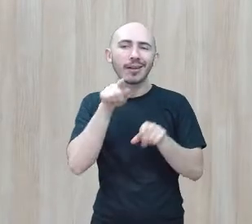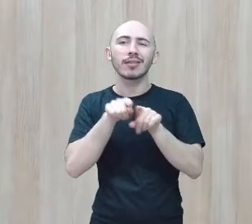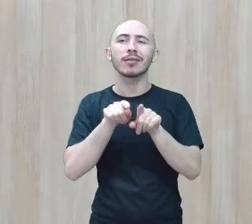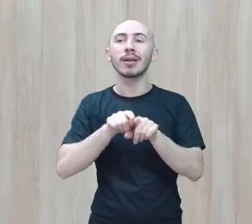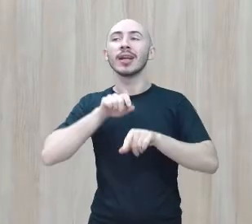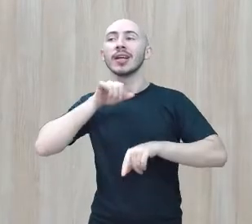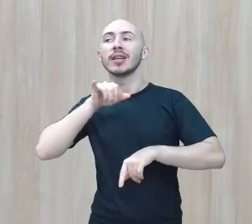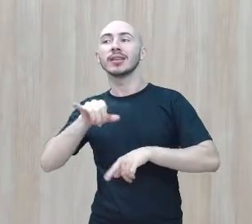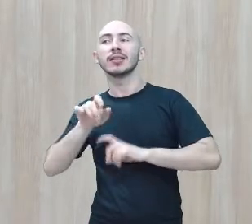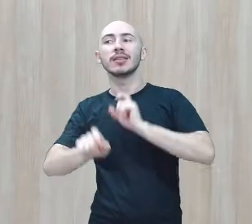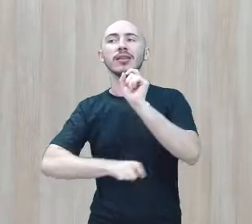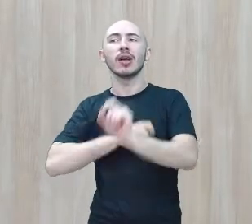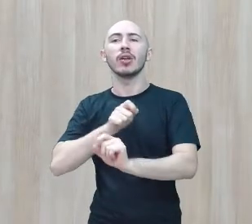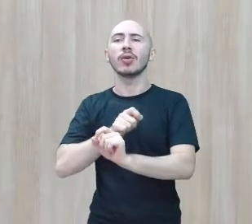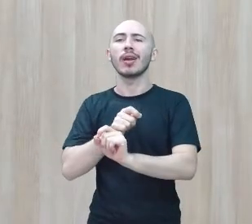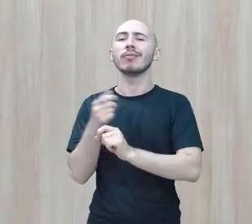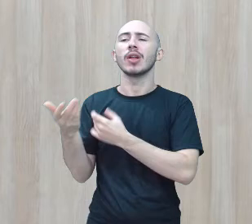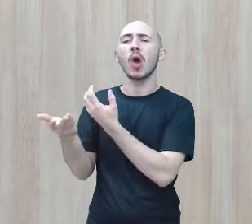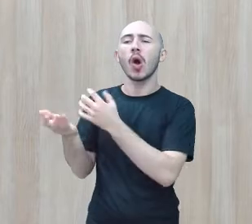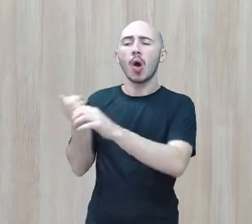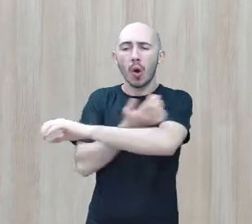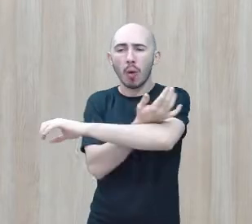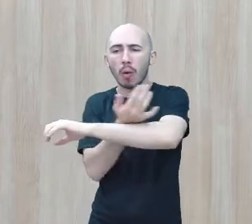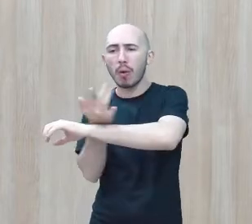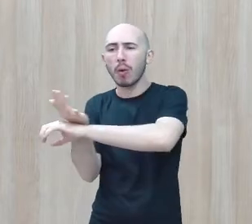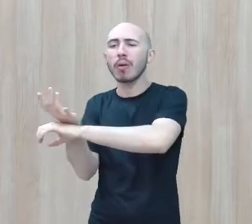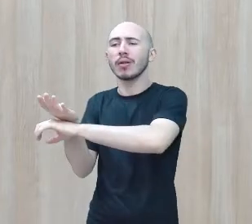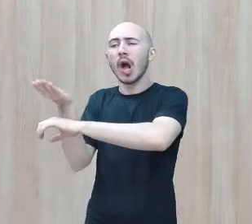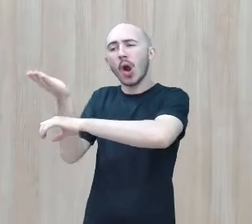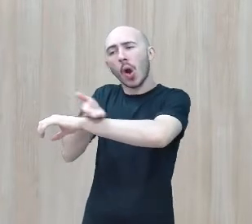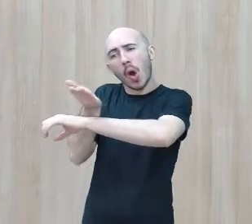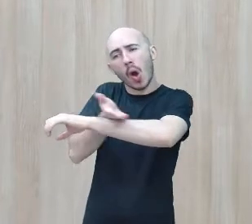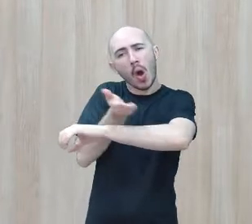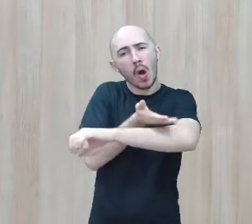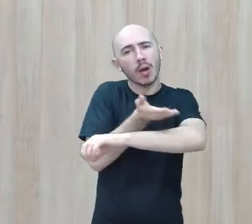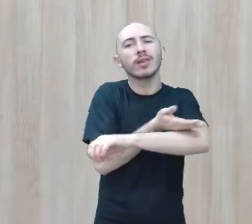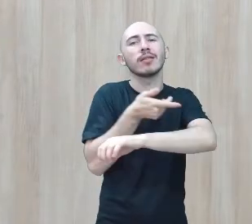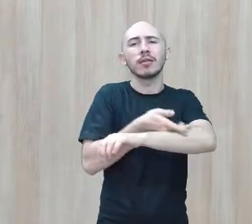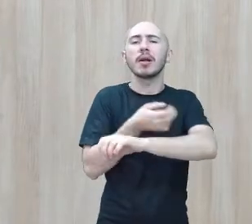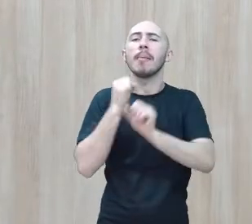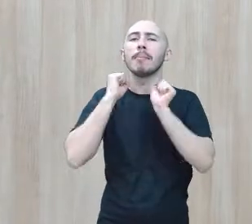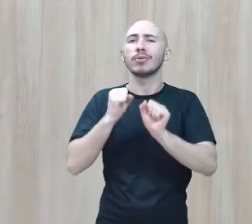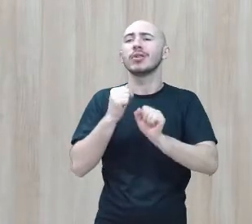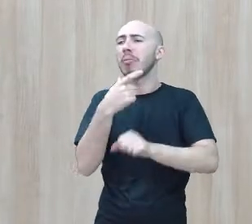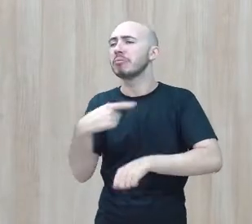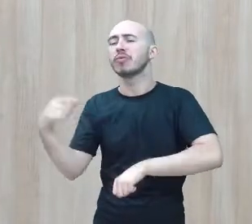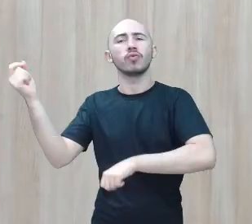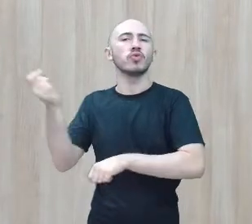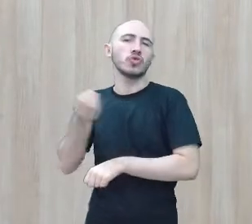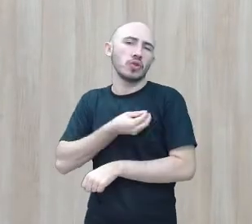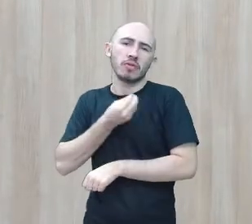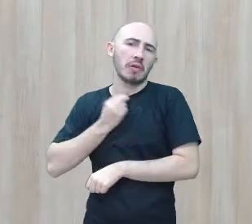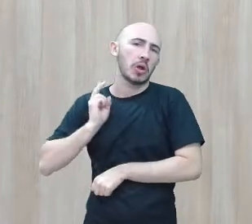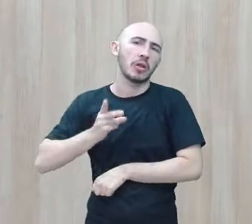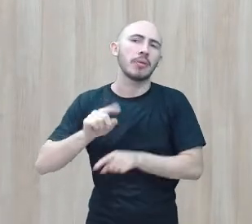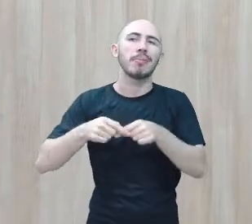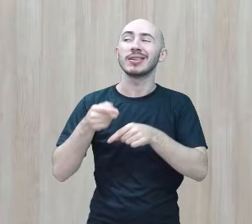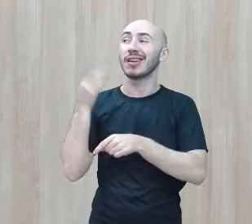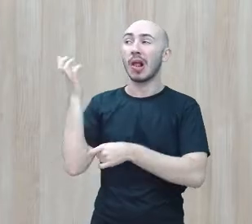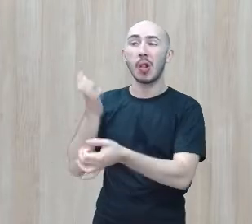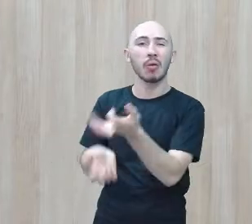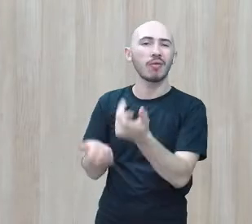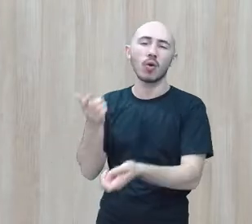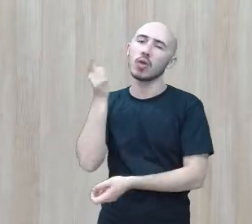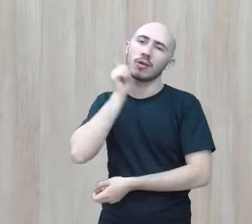sem essa queimada, eles fugiam, né? Eles tinham tempo e às vezes aí, ou na maioria das vezes, ele não consegue. Então,